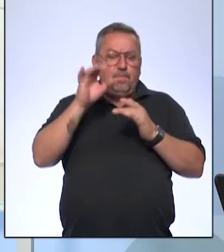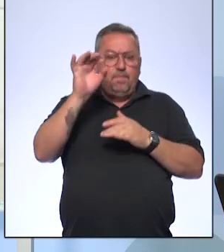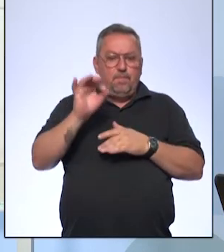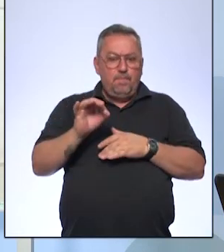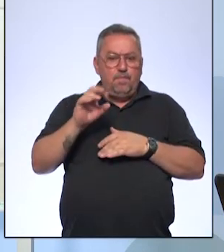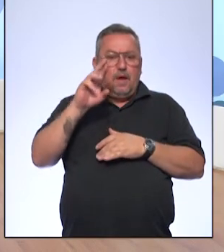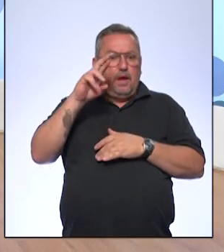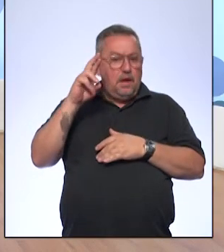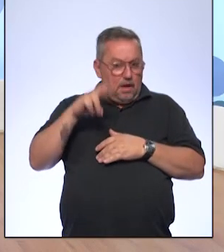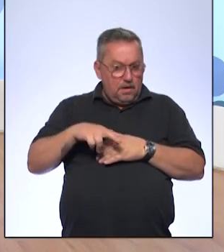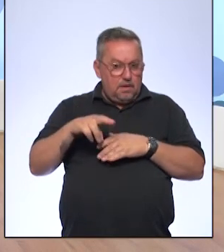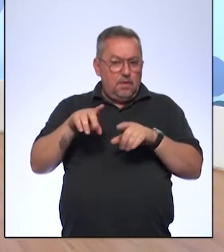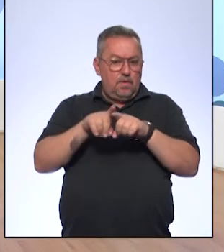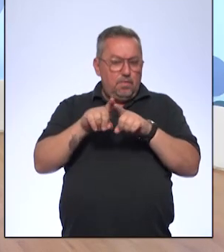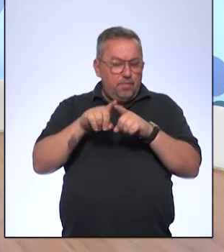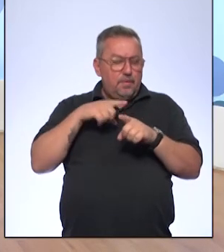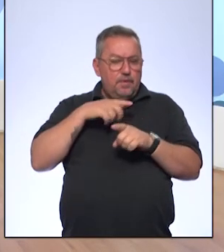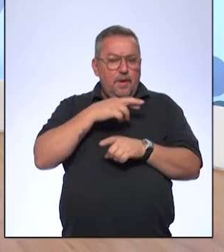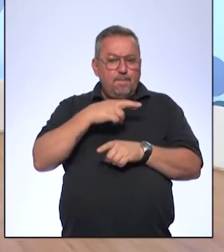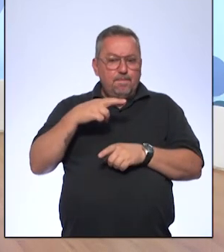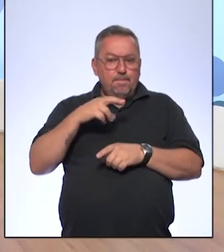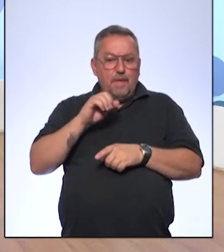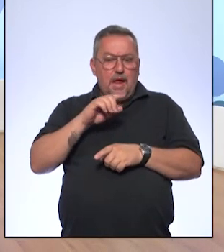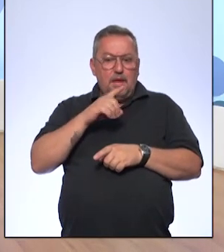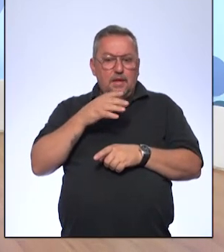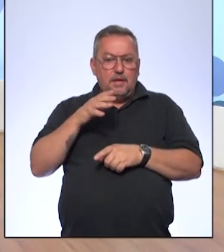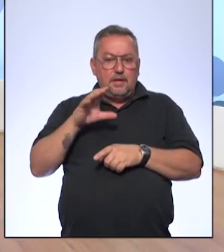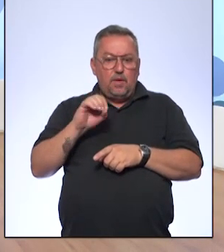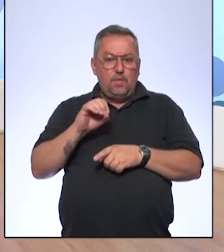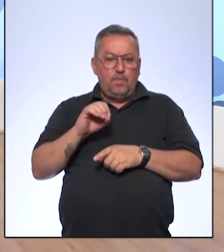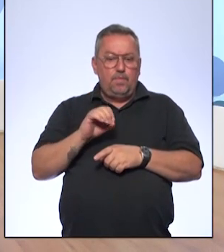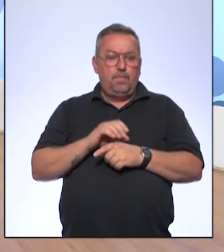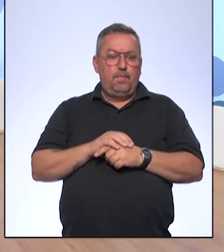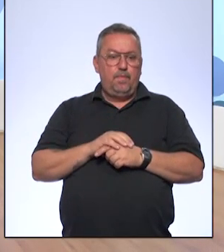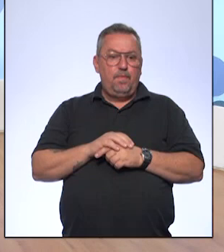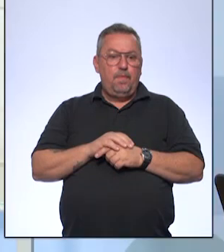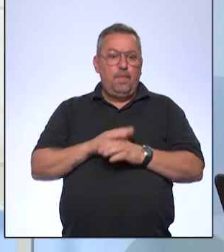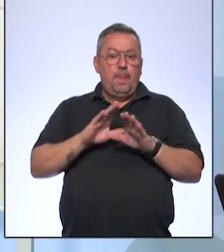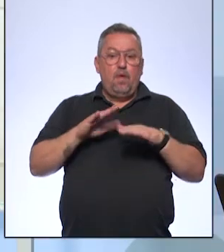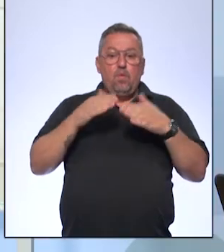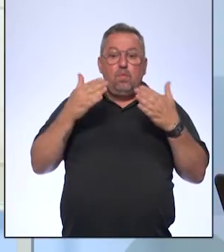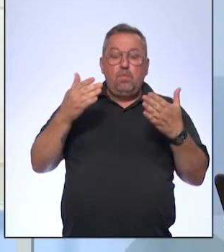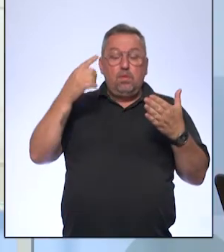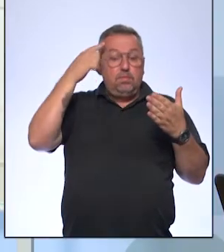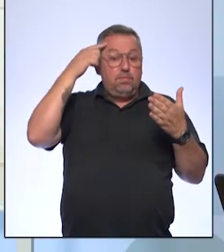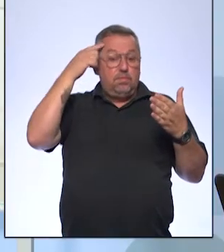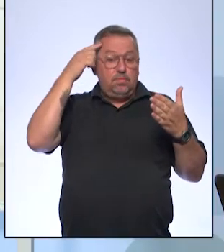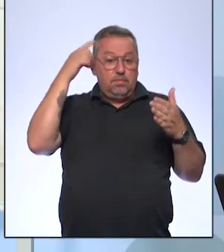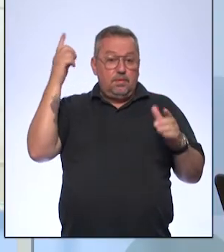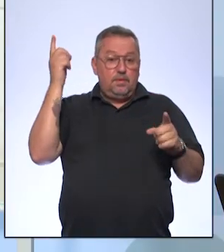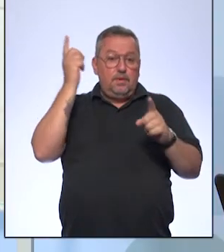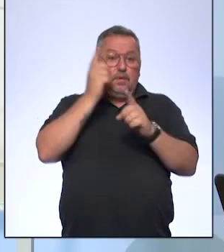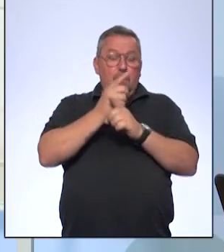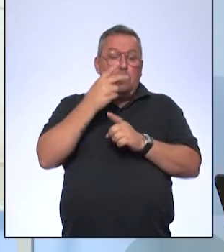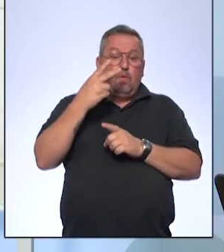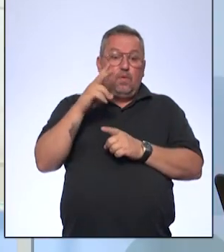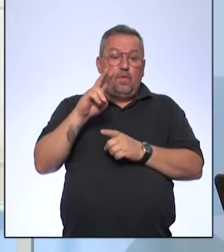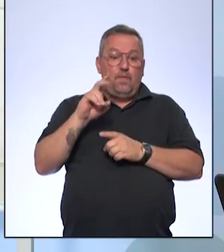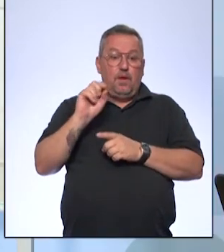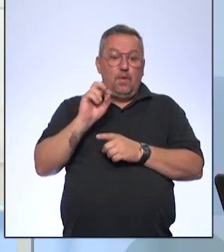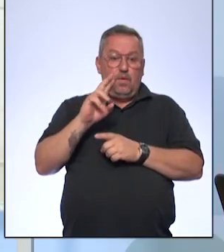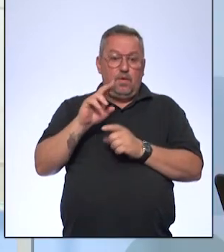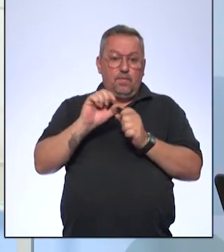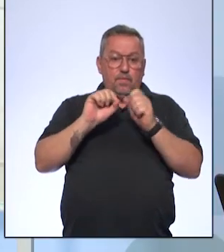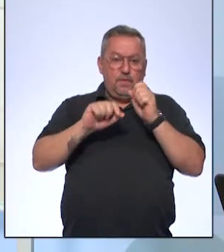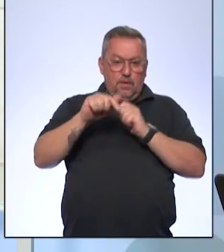E a razão também, né? Tem essa relação com a razão. Isso mesmo. Então, qual que é a ideia aqui? É encontrar os dois valores. Eu vou fazer